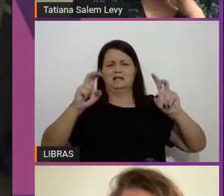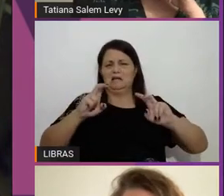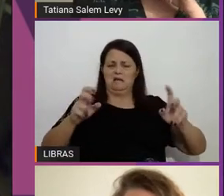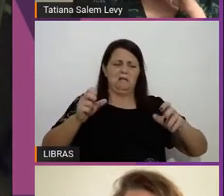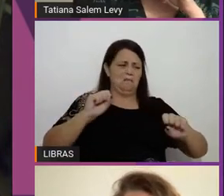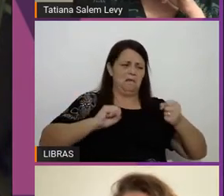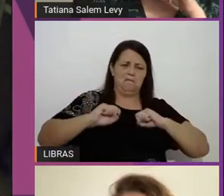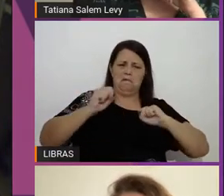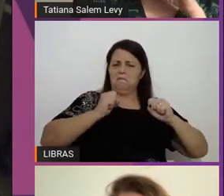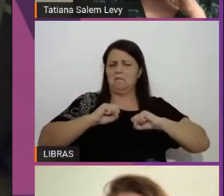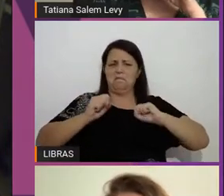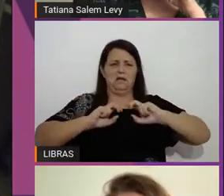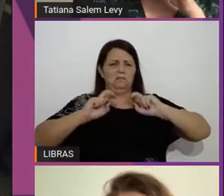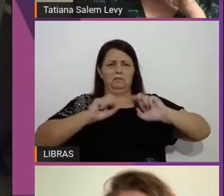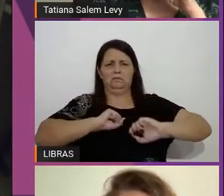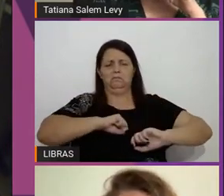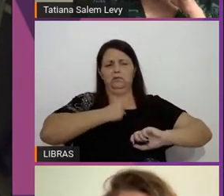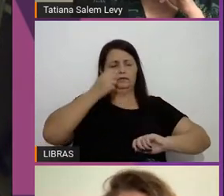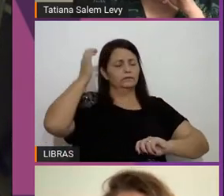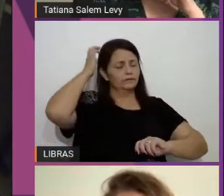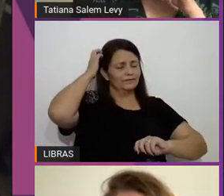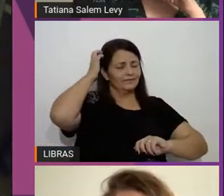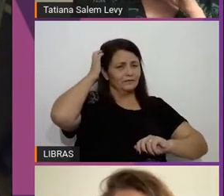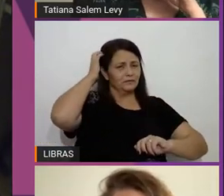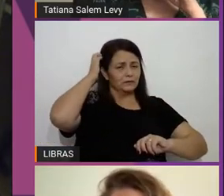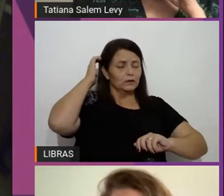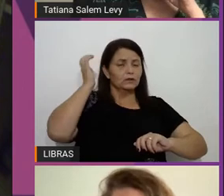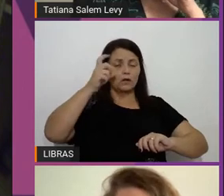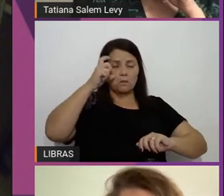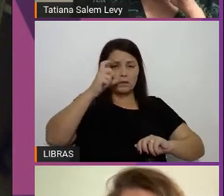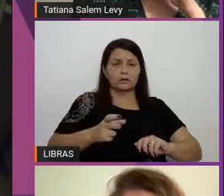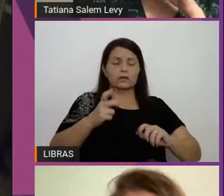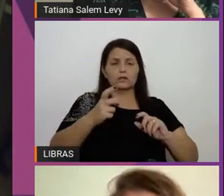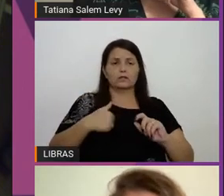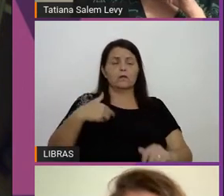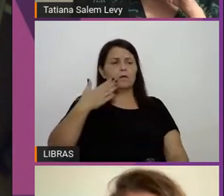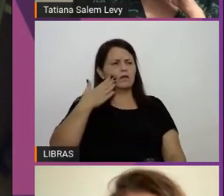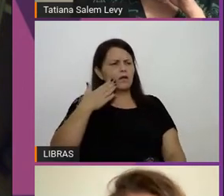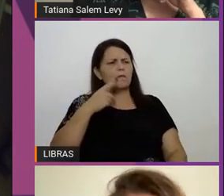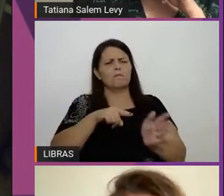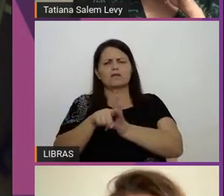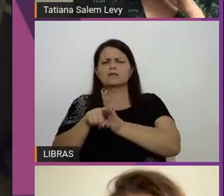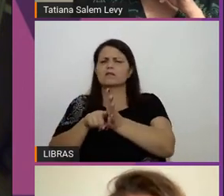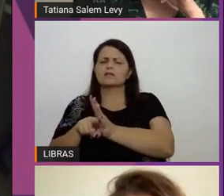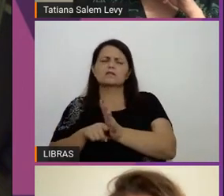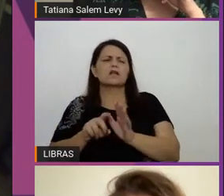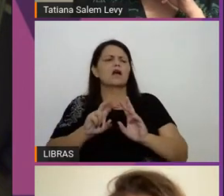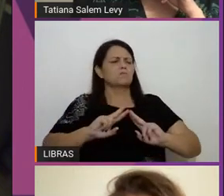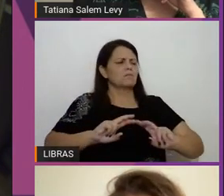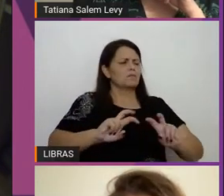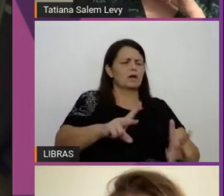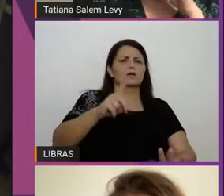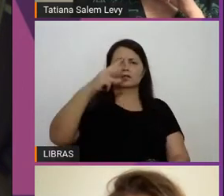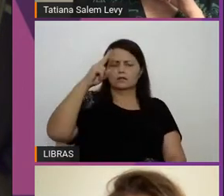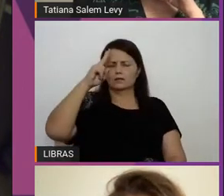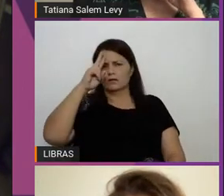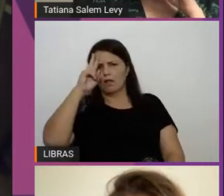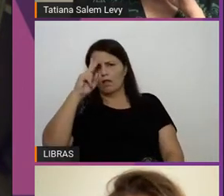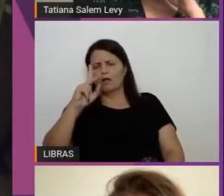tal e eu então saber essa história fui atrás